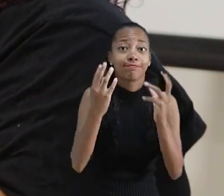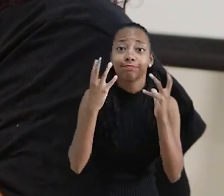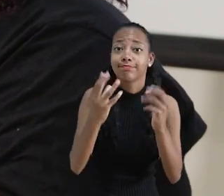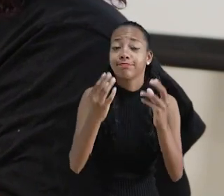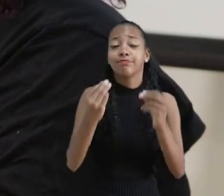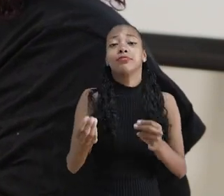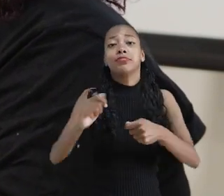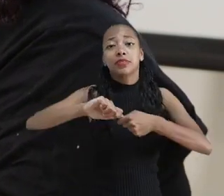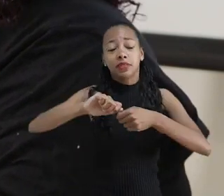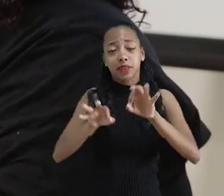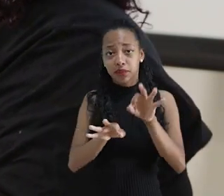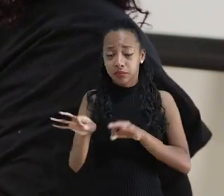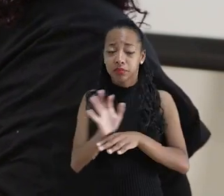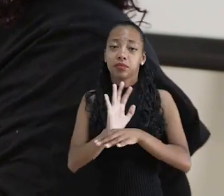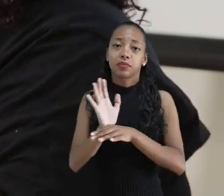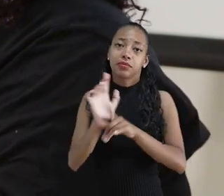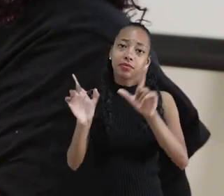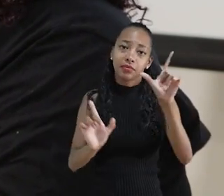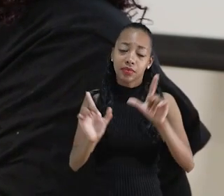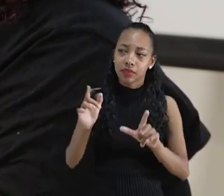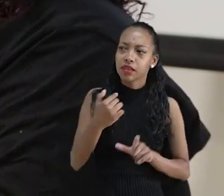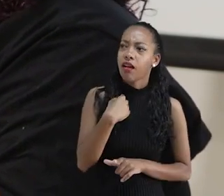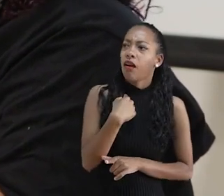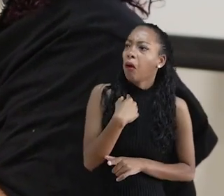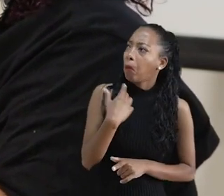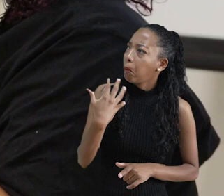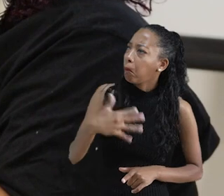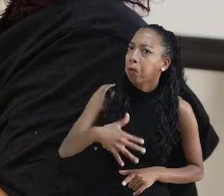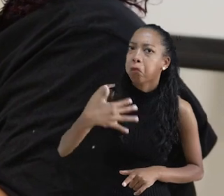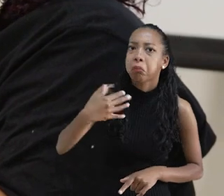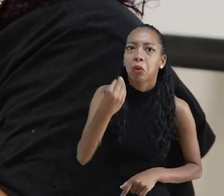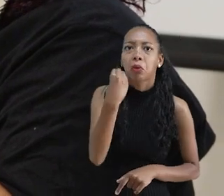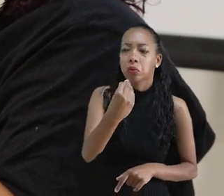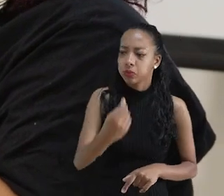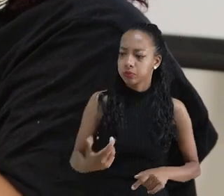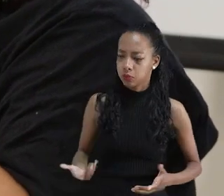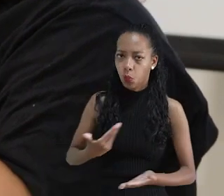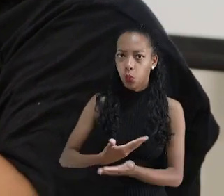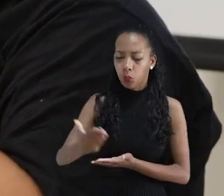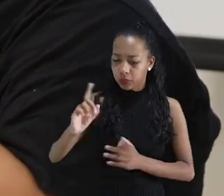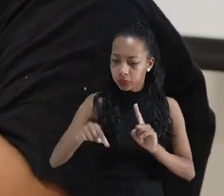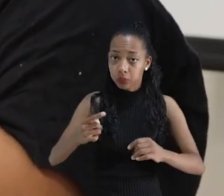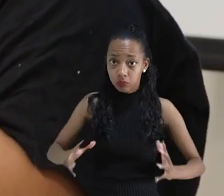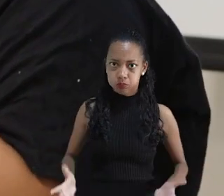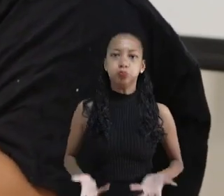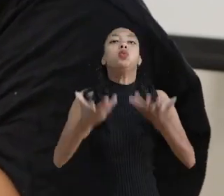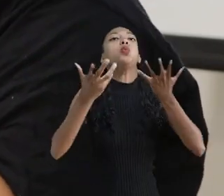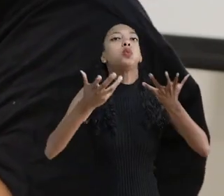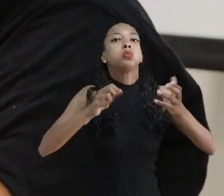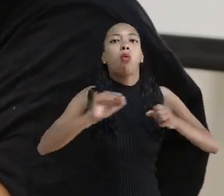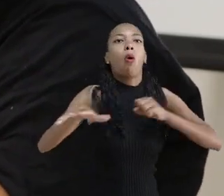aí a gente entendeu E que isso era uma força muito grande que nós precisávamos também nos organizar